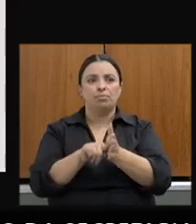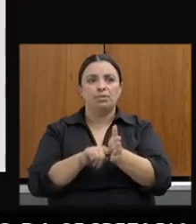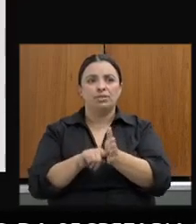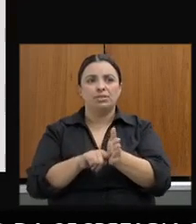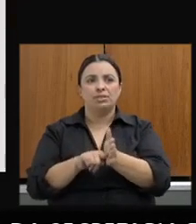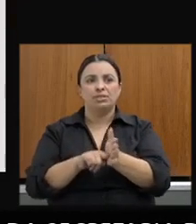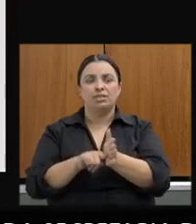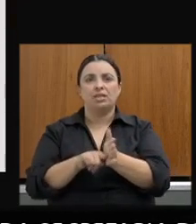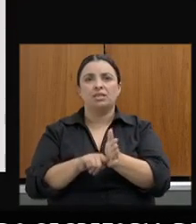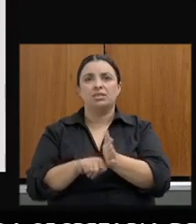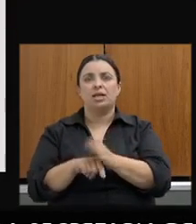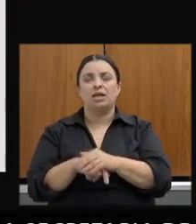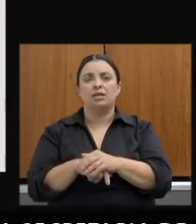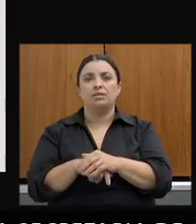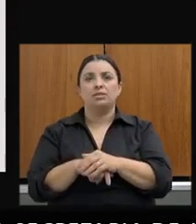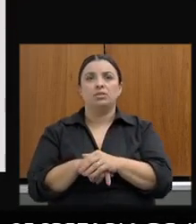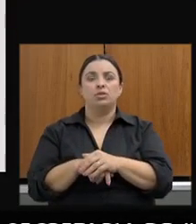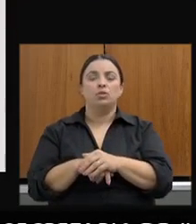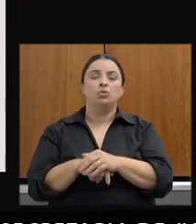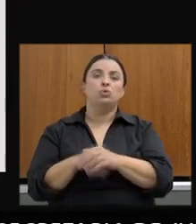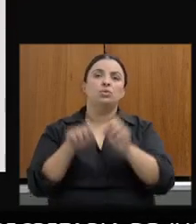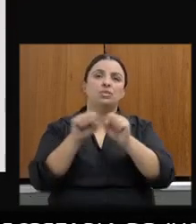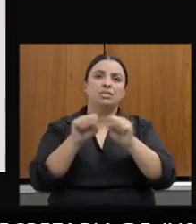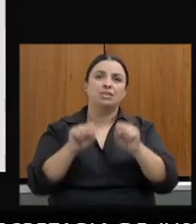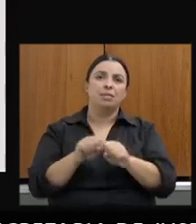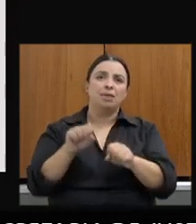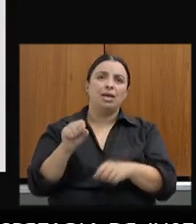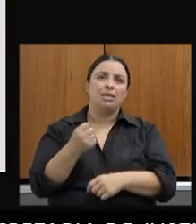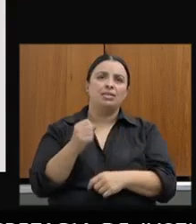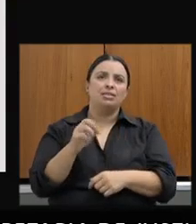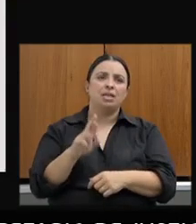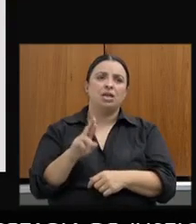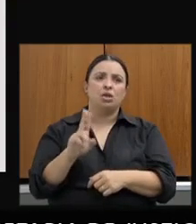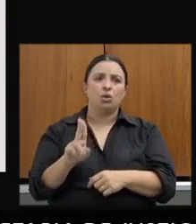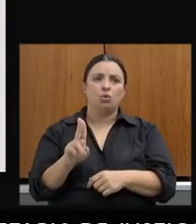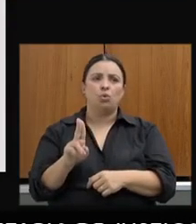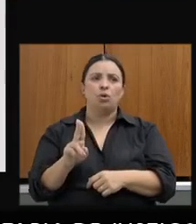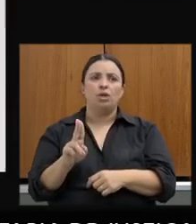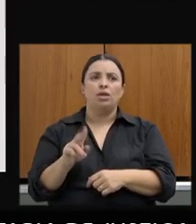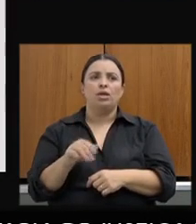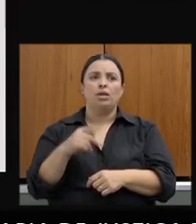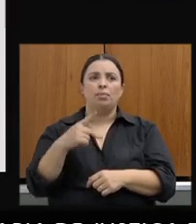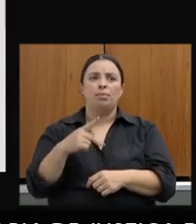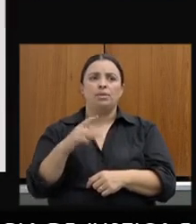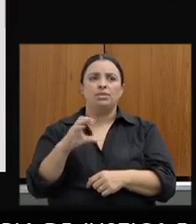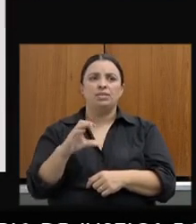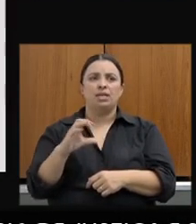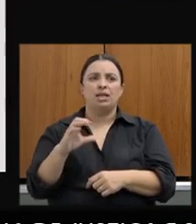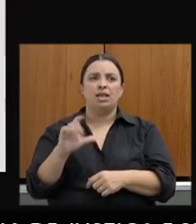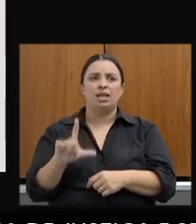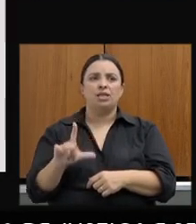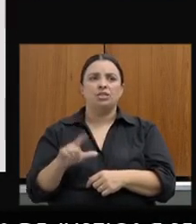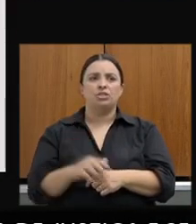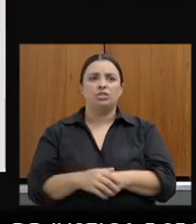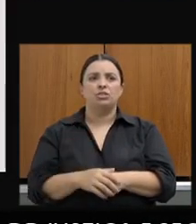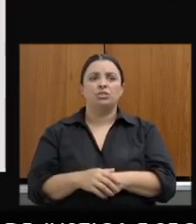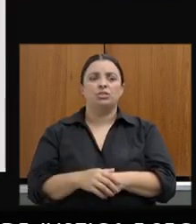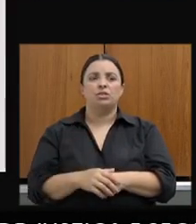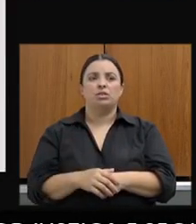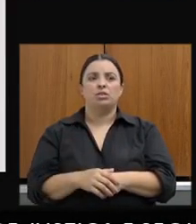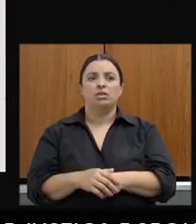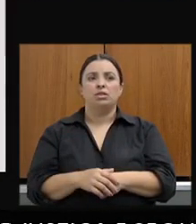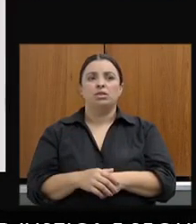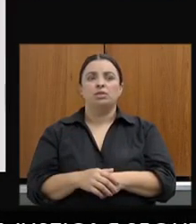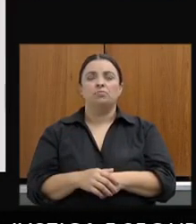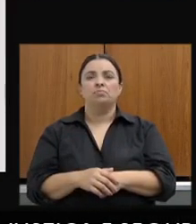interoperabilidade com o entre os sistemas Sr e o PC NET já temos gravar se a diva em algumas unidades